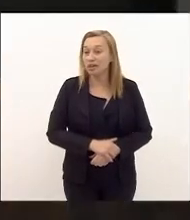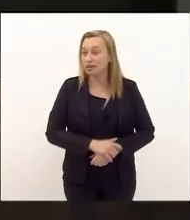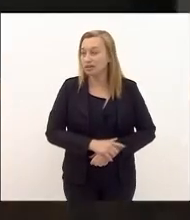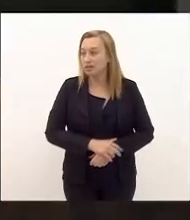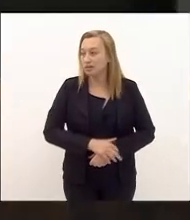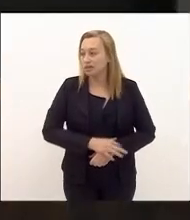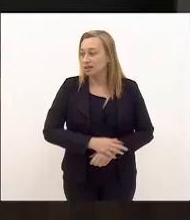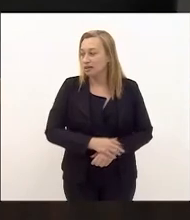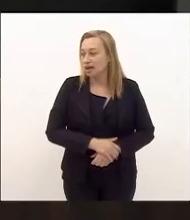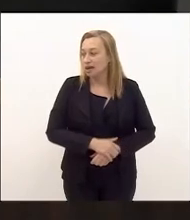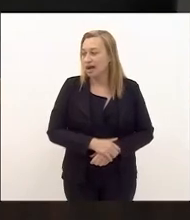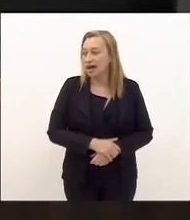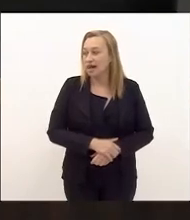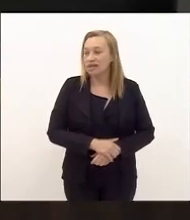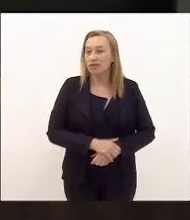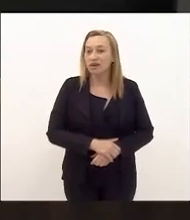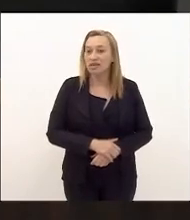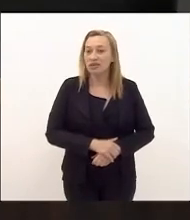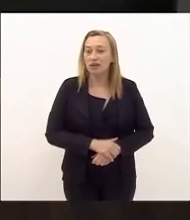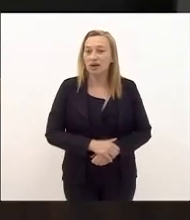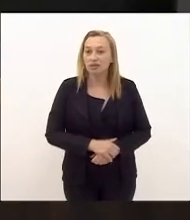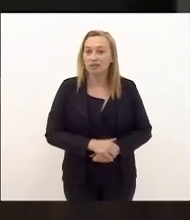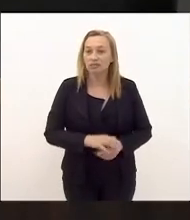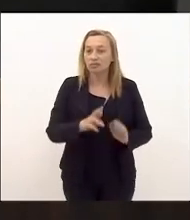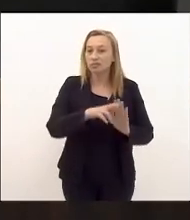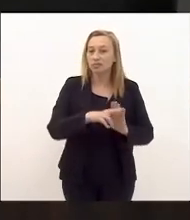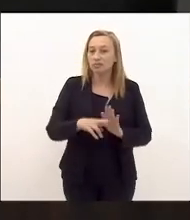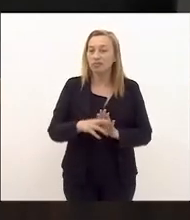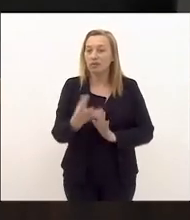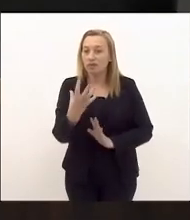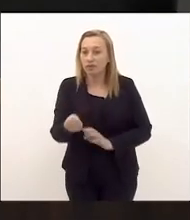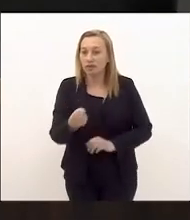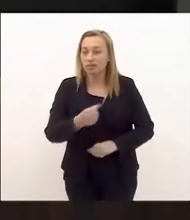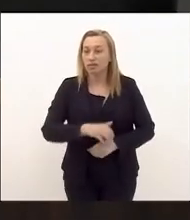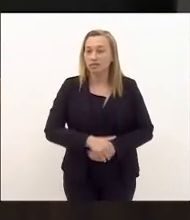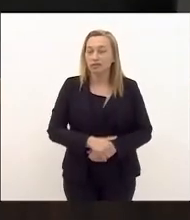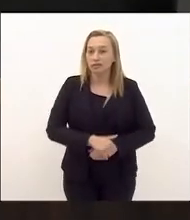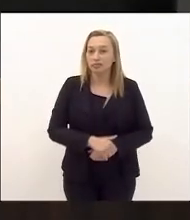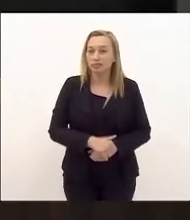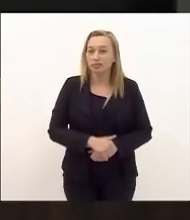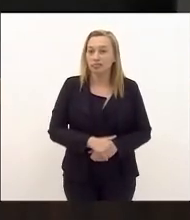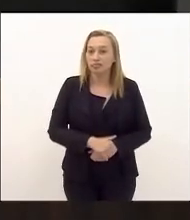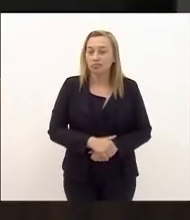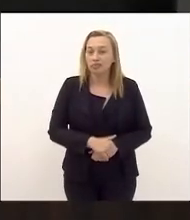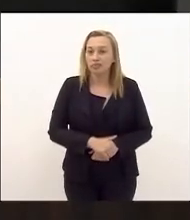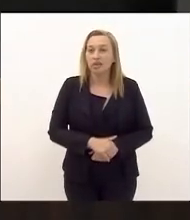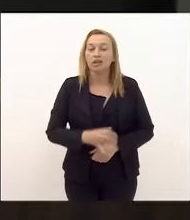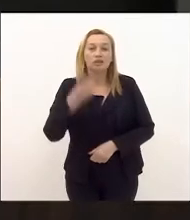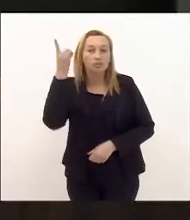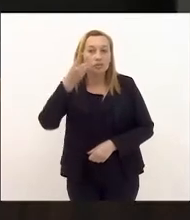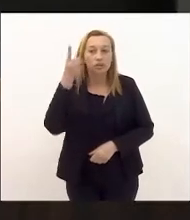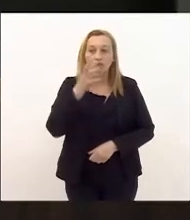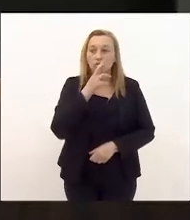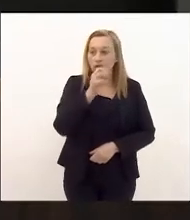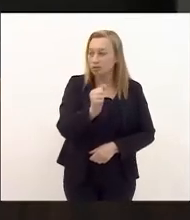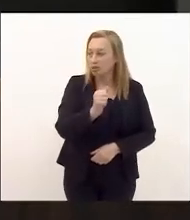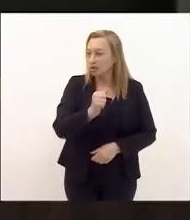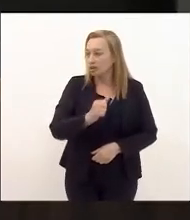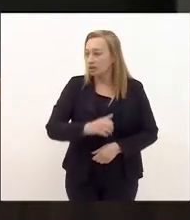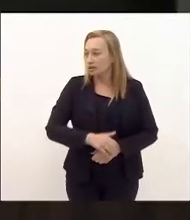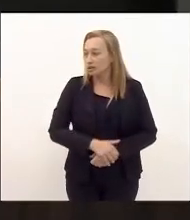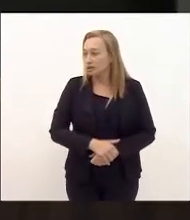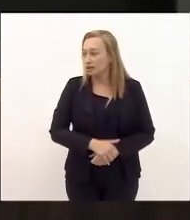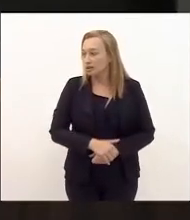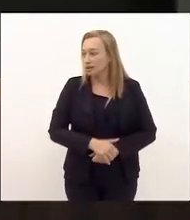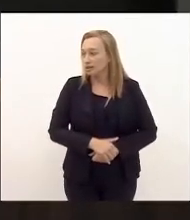Parecer da Comissão de Normas Internas e Proposições Externas é favorável. Relator, deputado Rodrigo Amorim. Em discussão. Não havendo